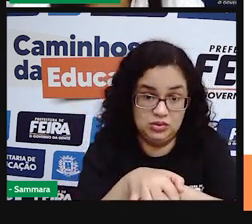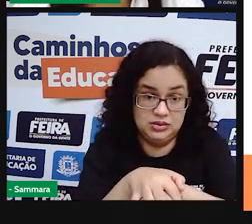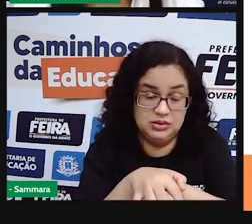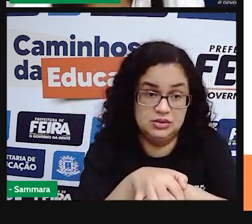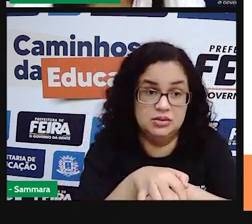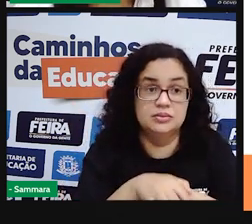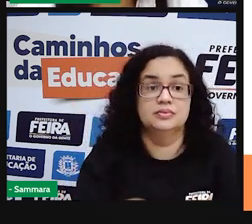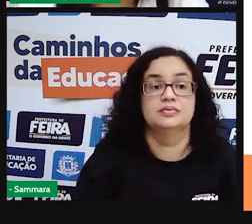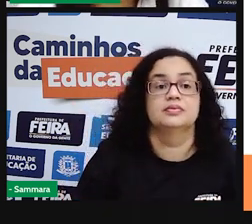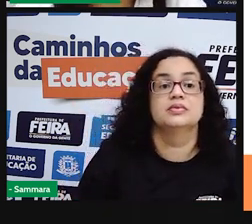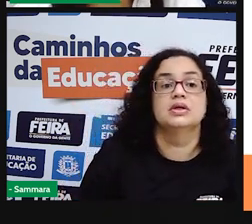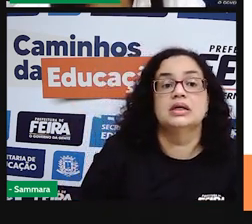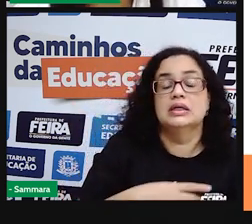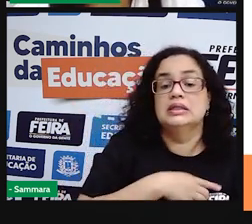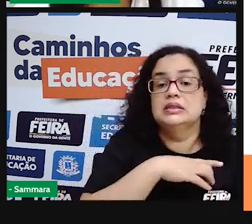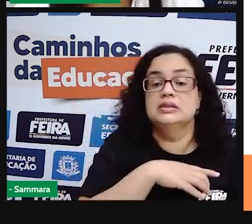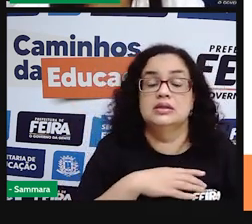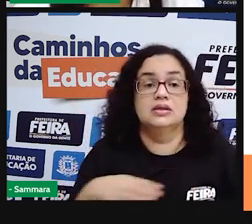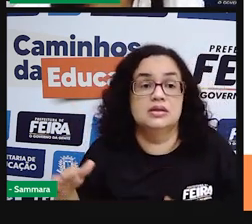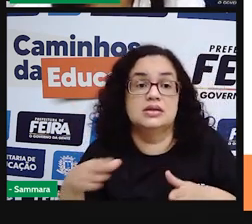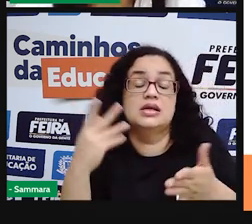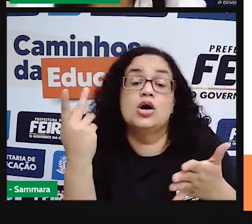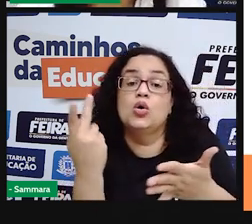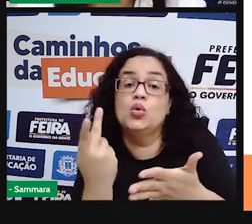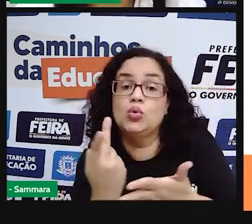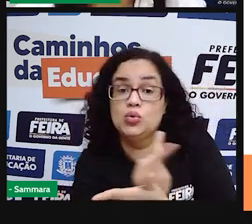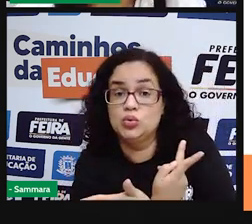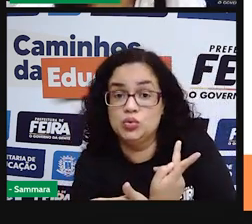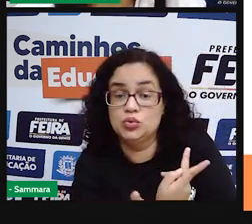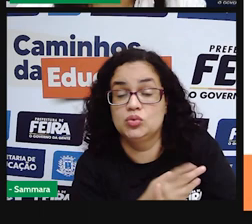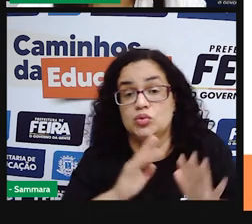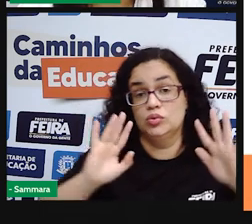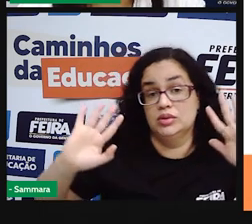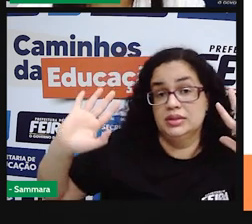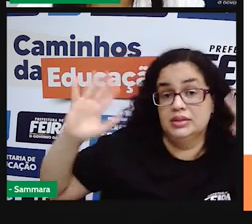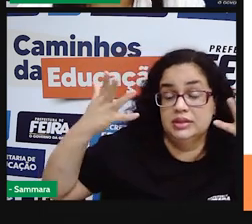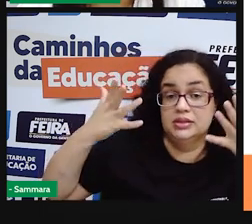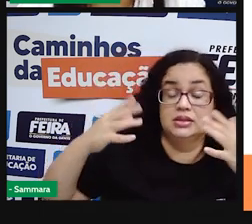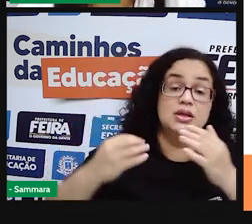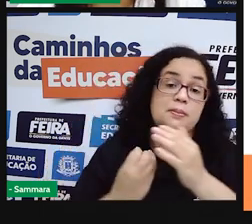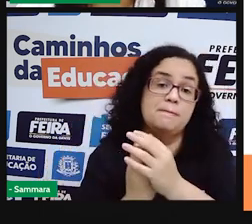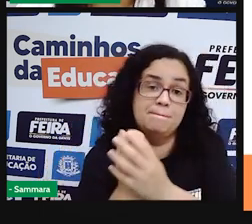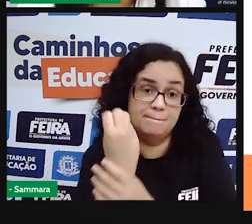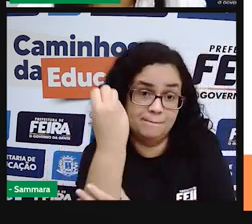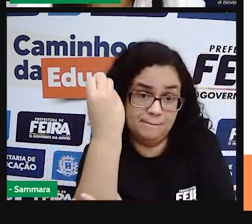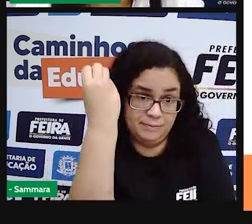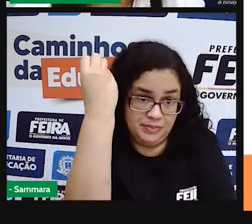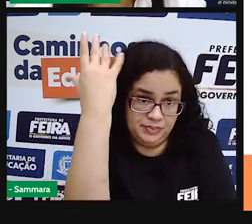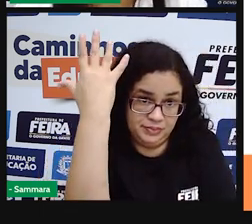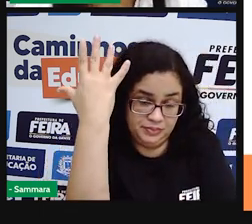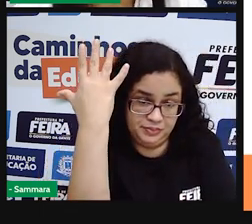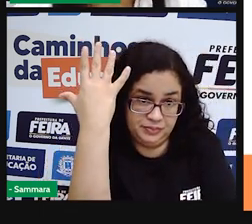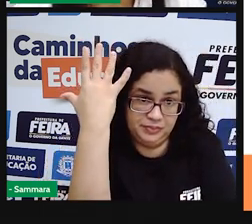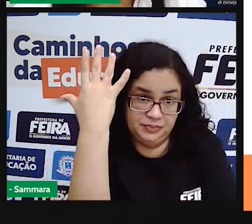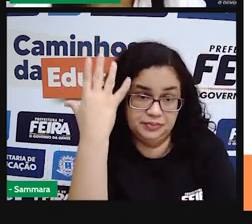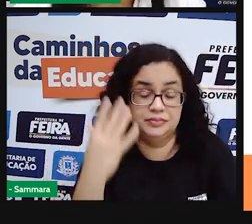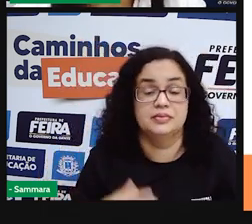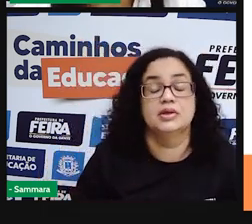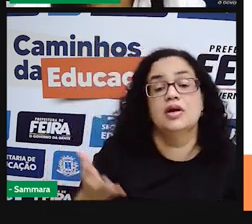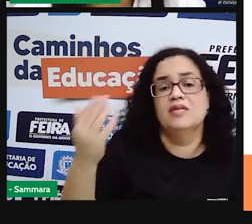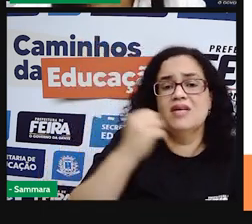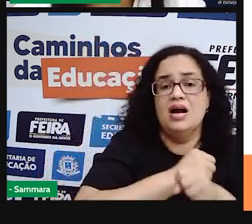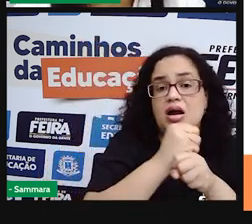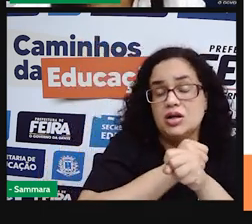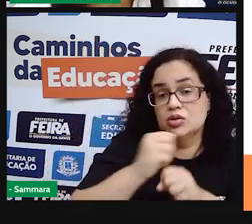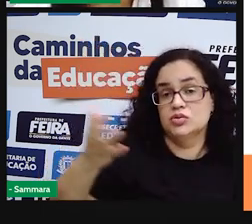festas pagãs, né, que aconteciam em comemoração à colheita já todos os anos. Mas